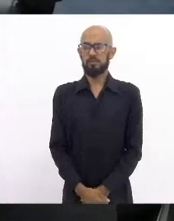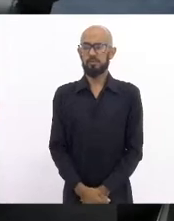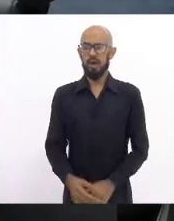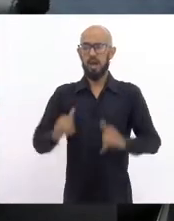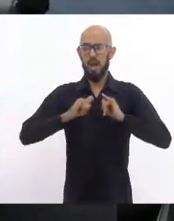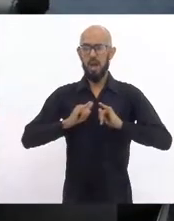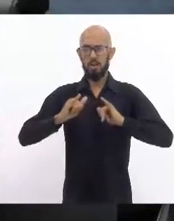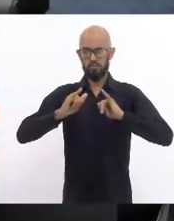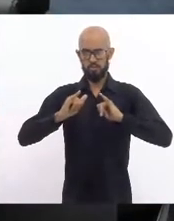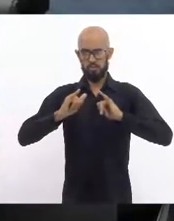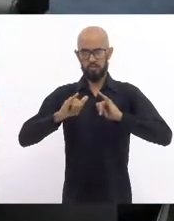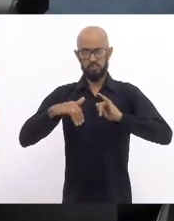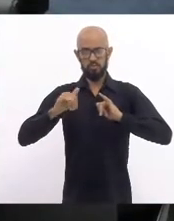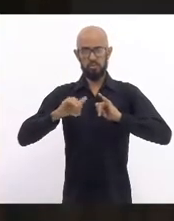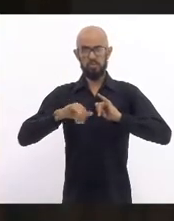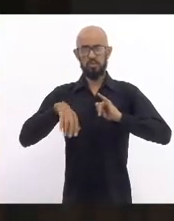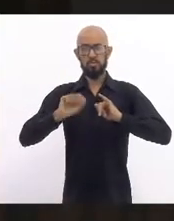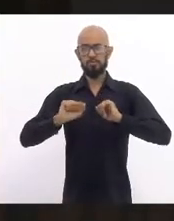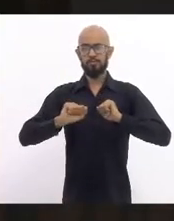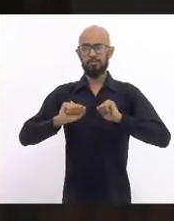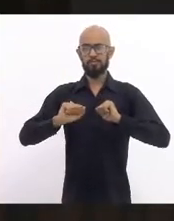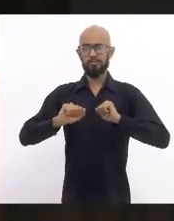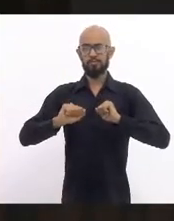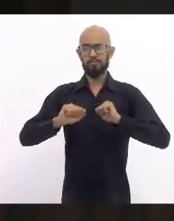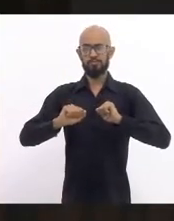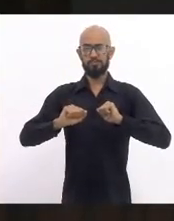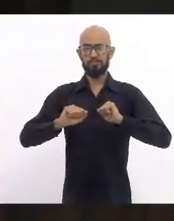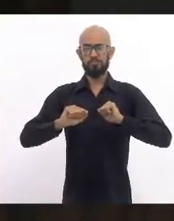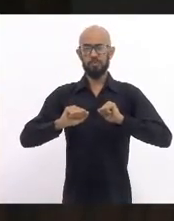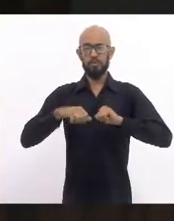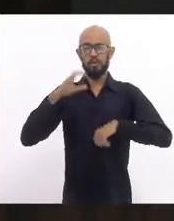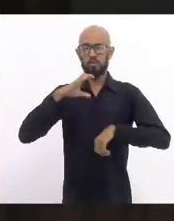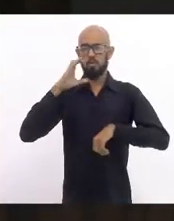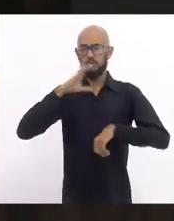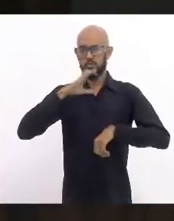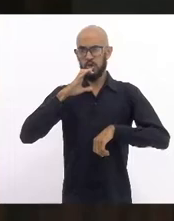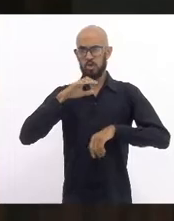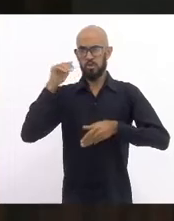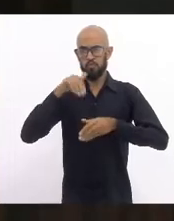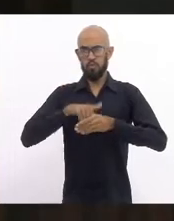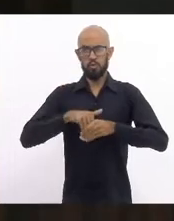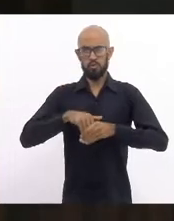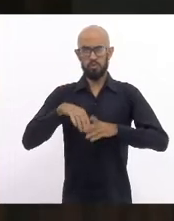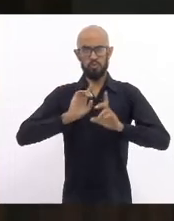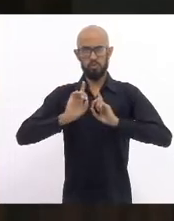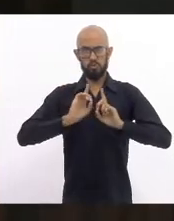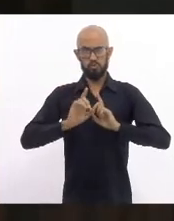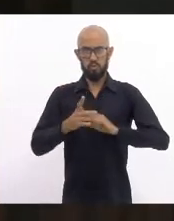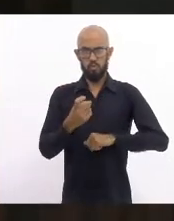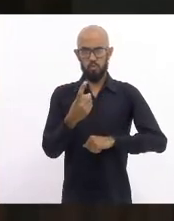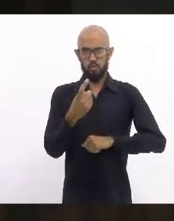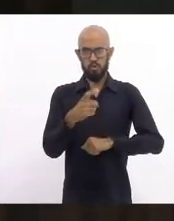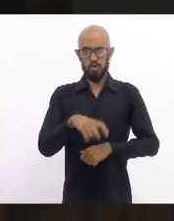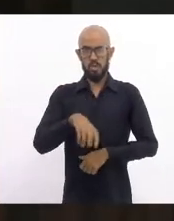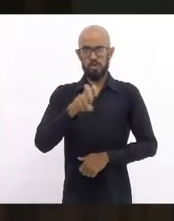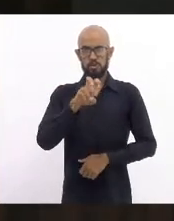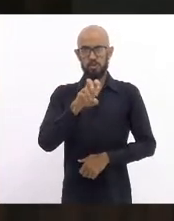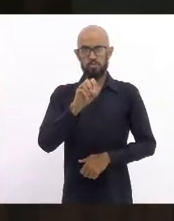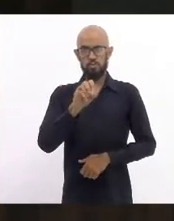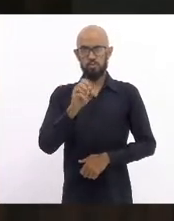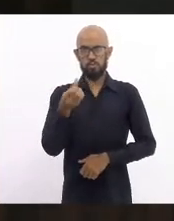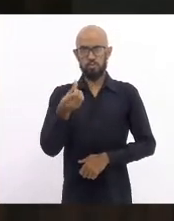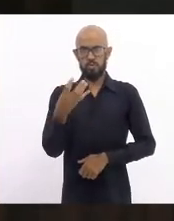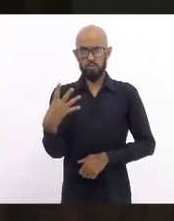Anuncie. Então vamos começar a sessão. Anuncie. Em regime de urgência, em votação e discussão única, projeto de lei